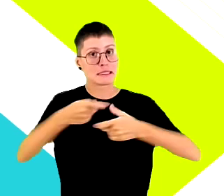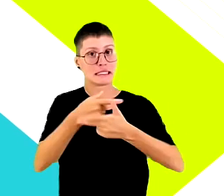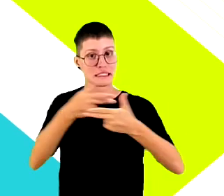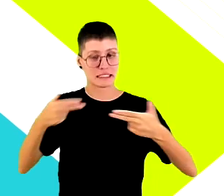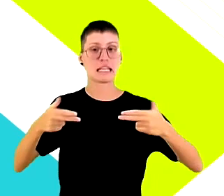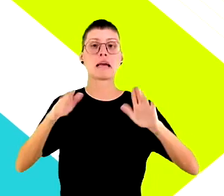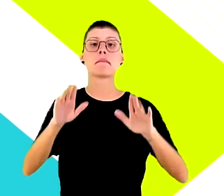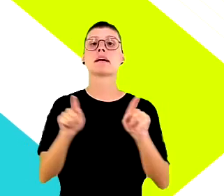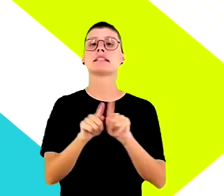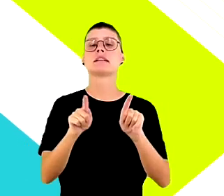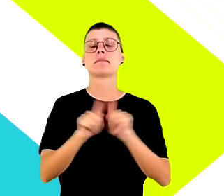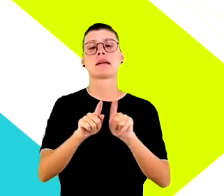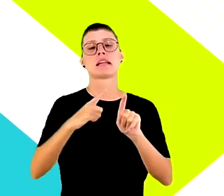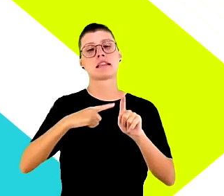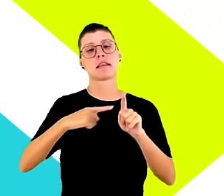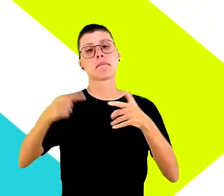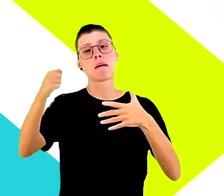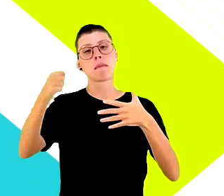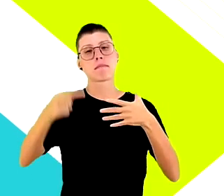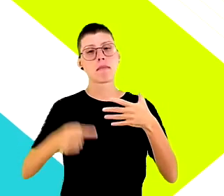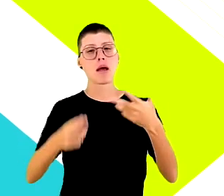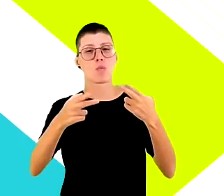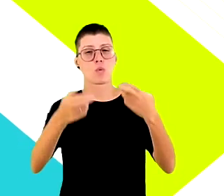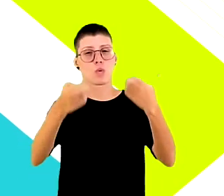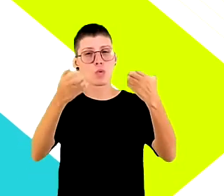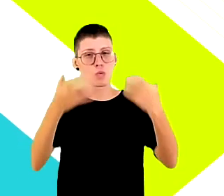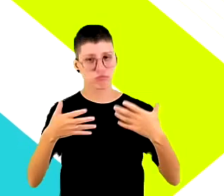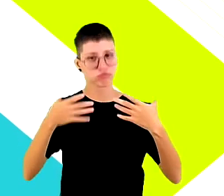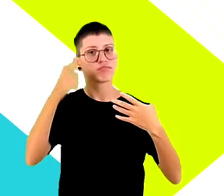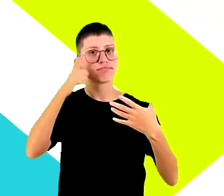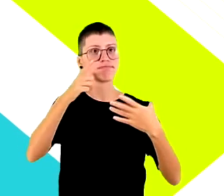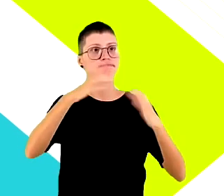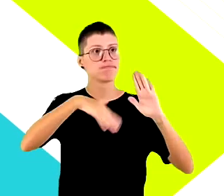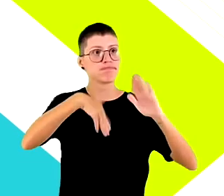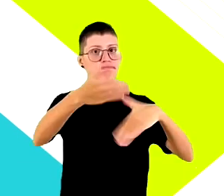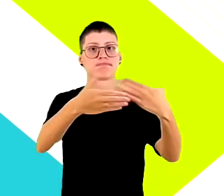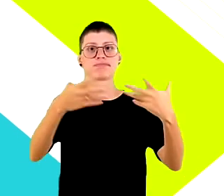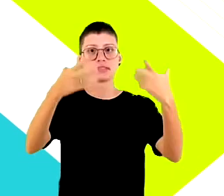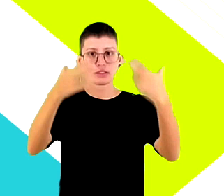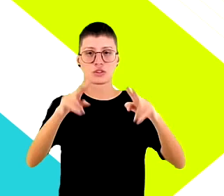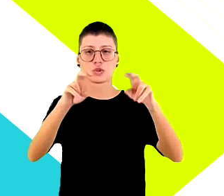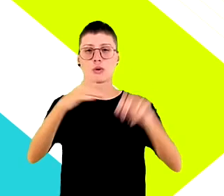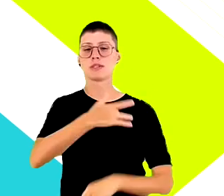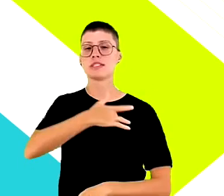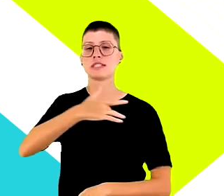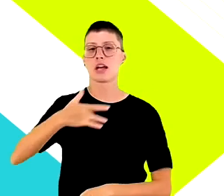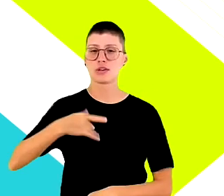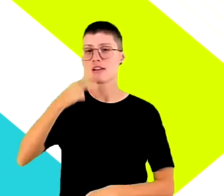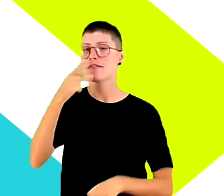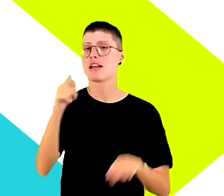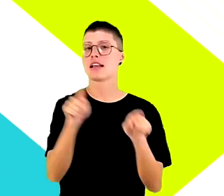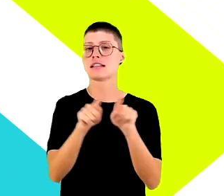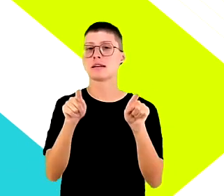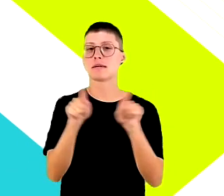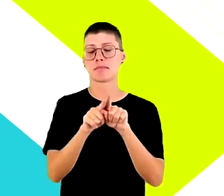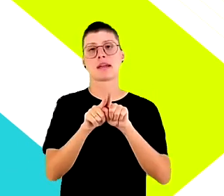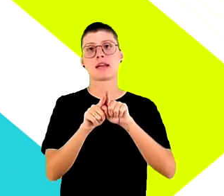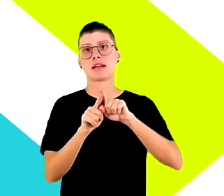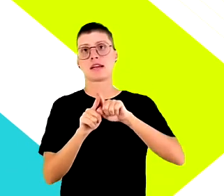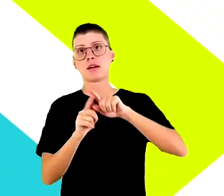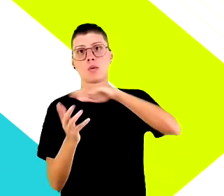série de ações que eu comentei no começo para a gente expandir, né? Então, quando a gente fala de saúde, a gente fala da massa como um todo, a gente sempre tem